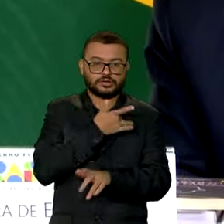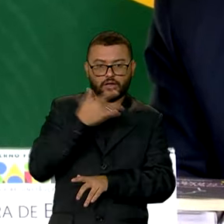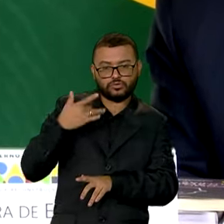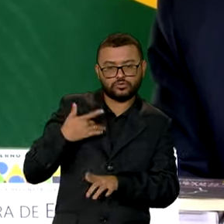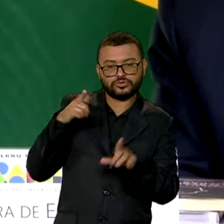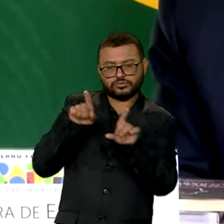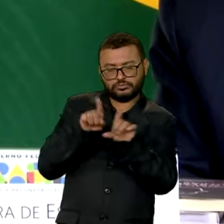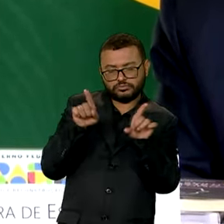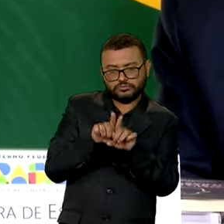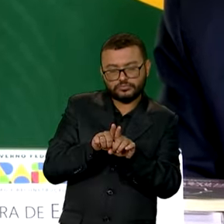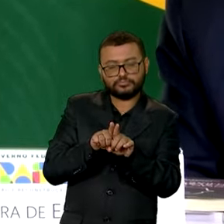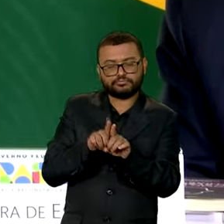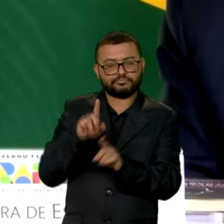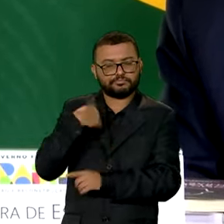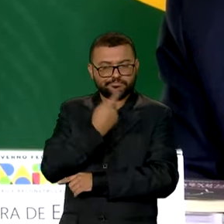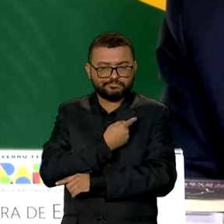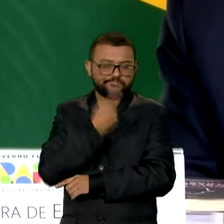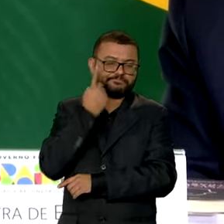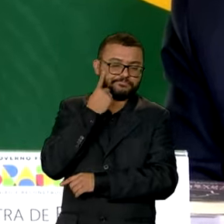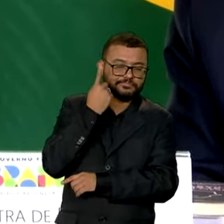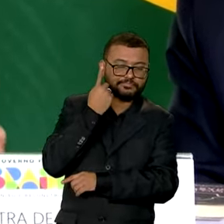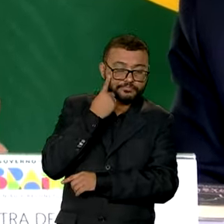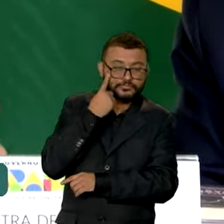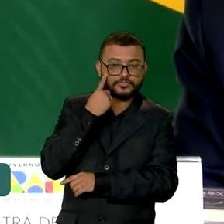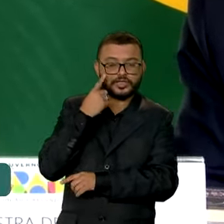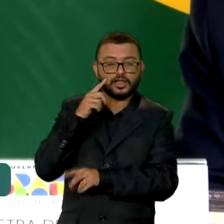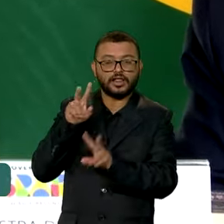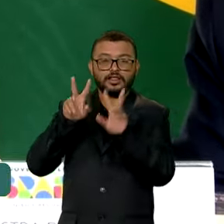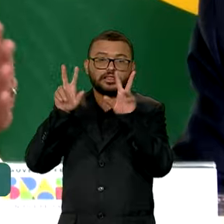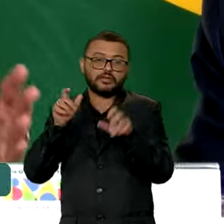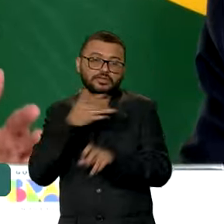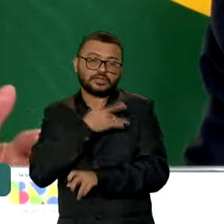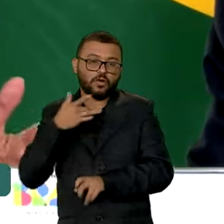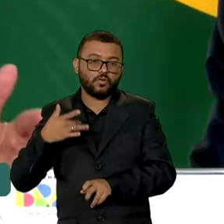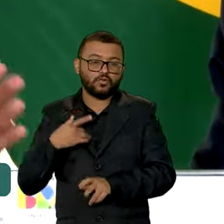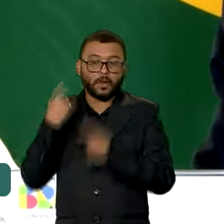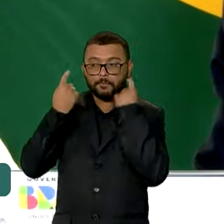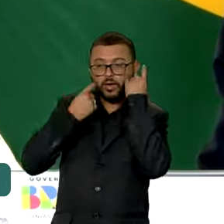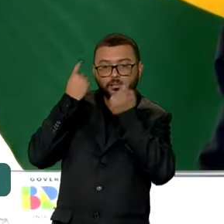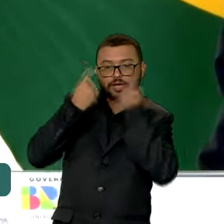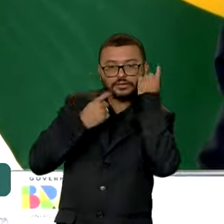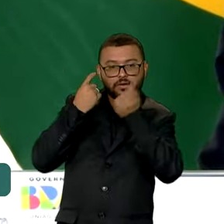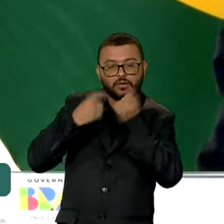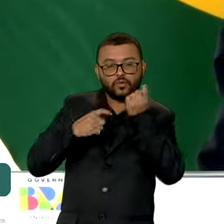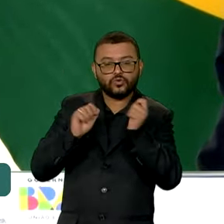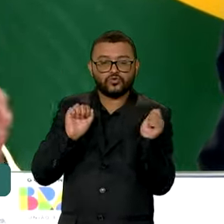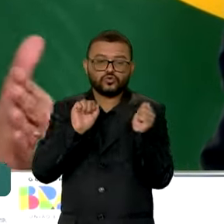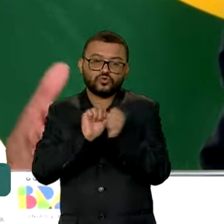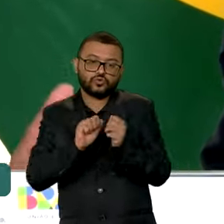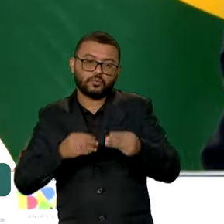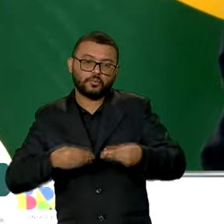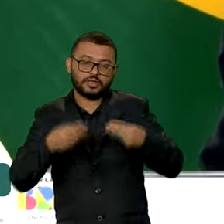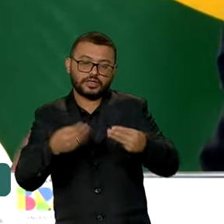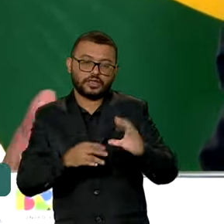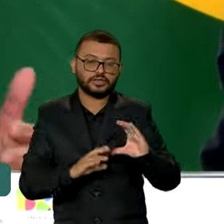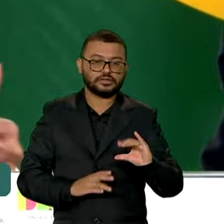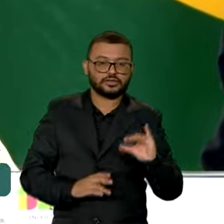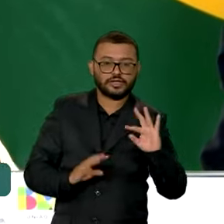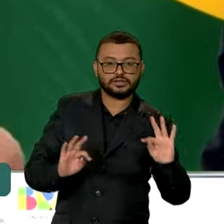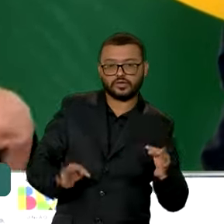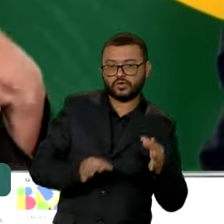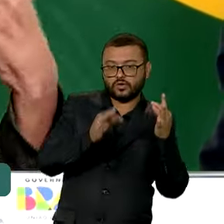além disso, dizer que também na saúde, toda a nossa preocupação junto com o Ministério da Ciência,